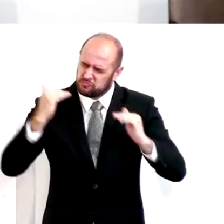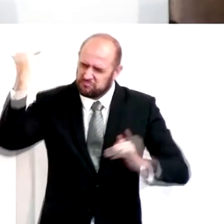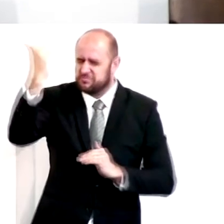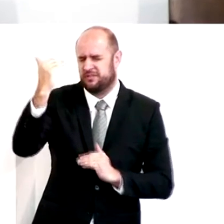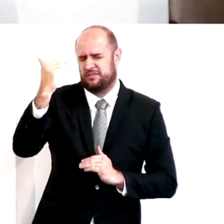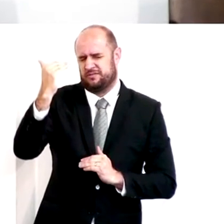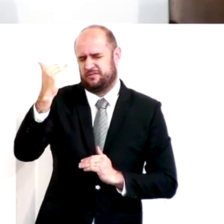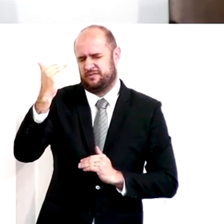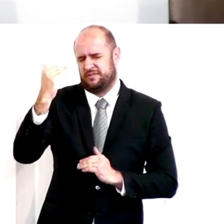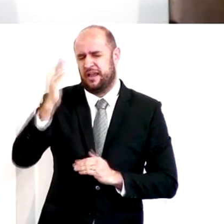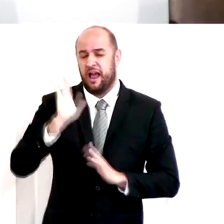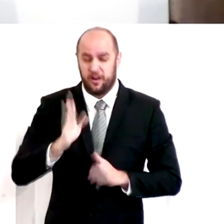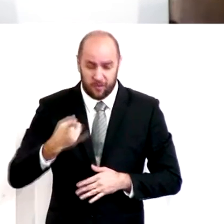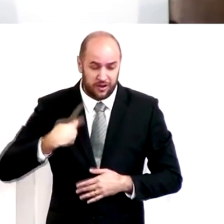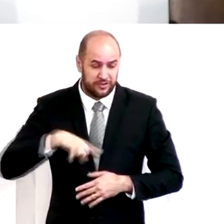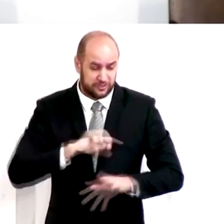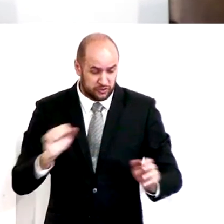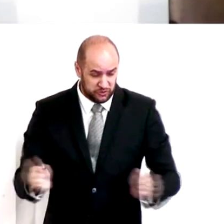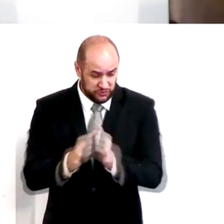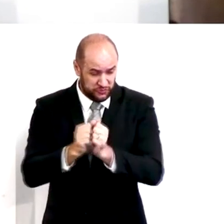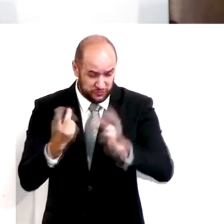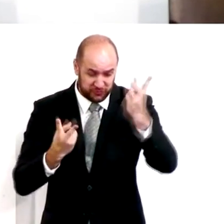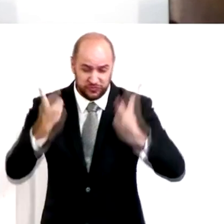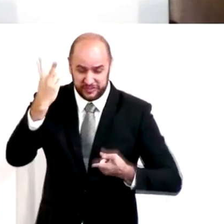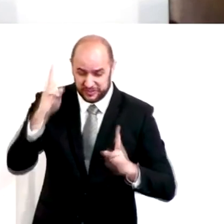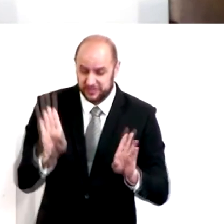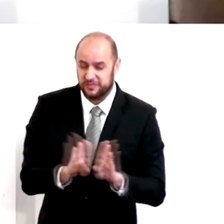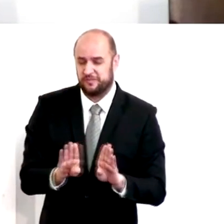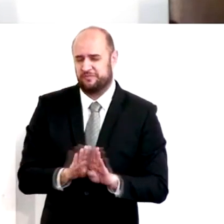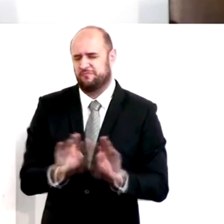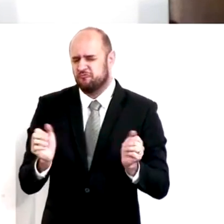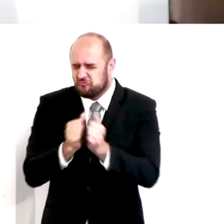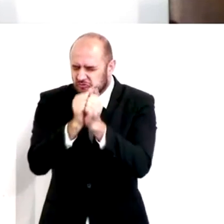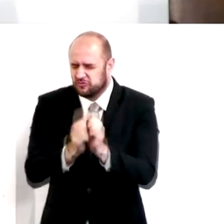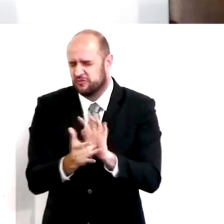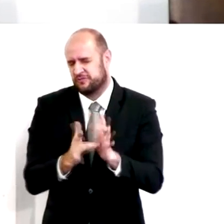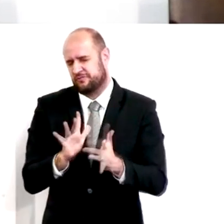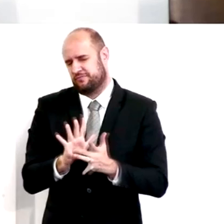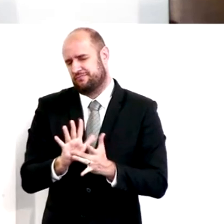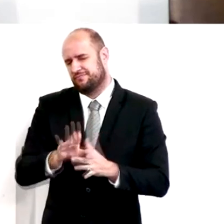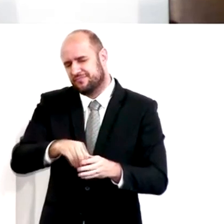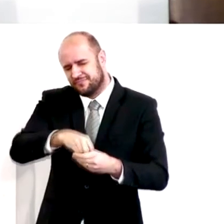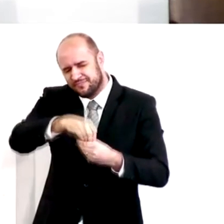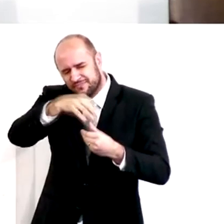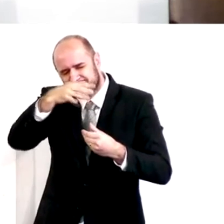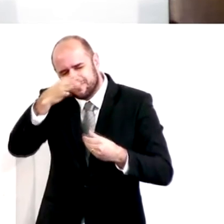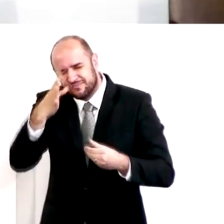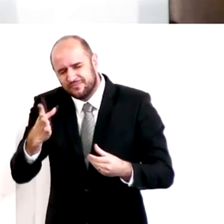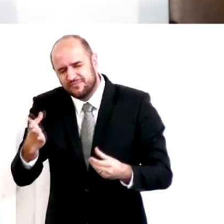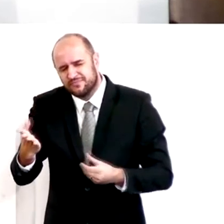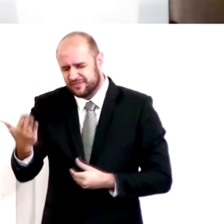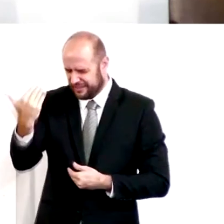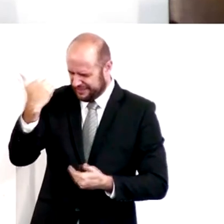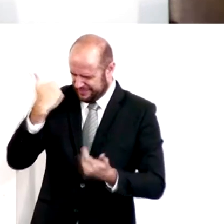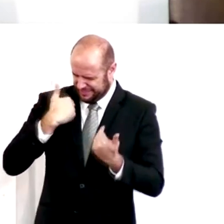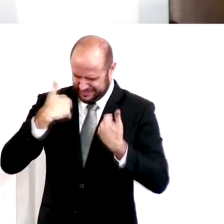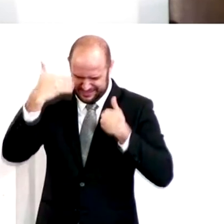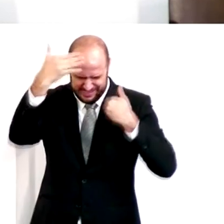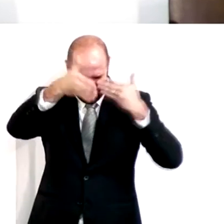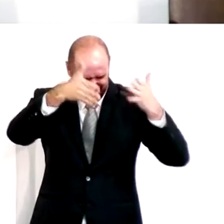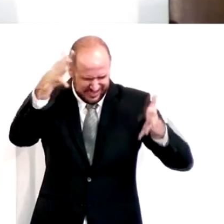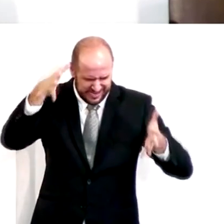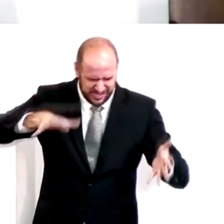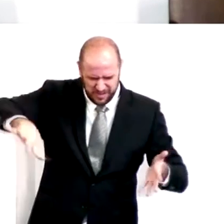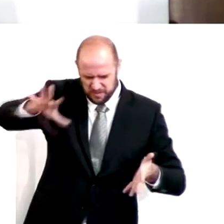vencedores. Em Cristo somos mais que vencedores. A essência colocada em nós, jamais